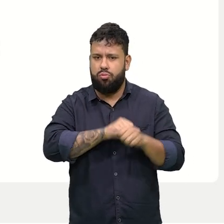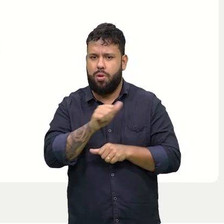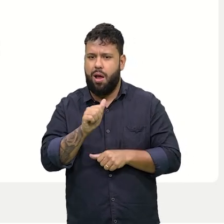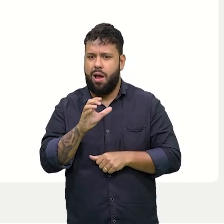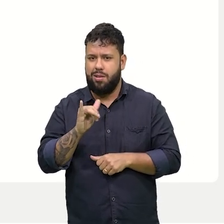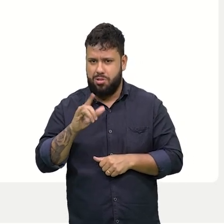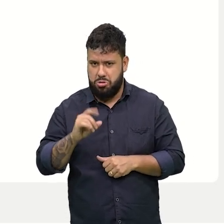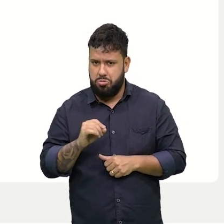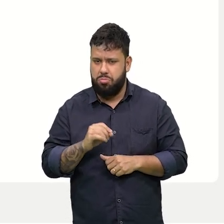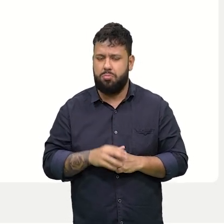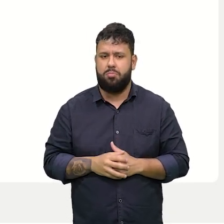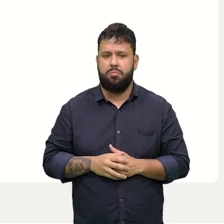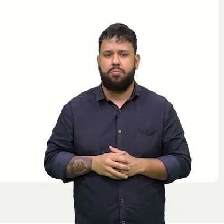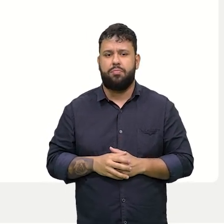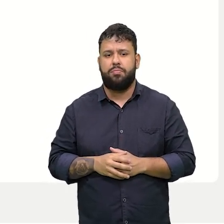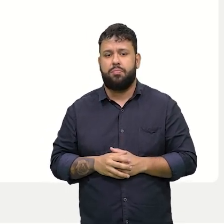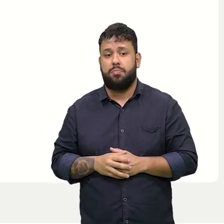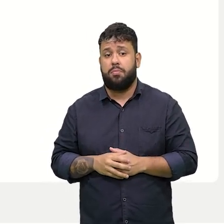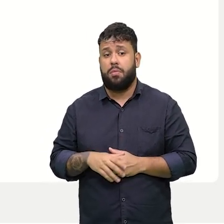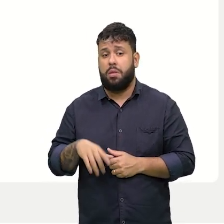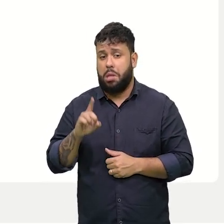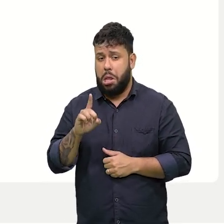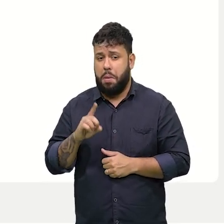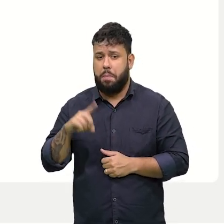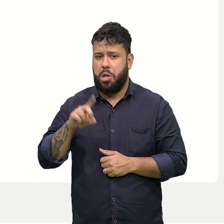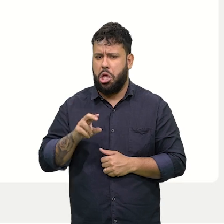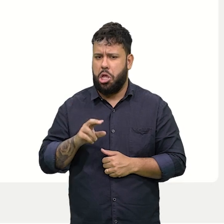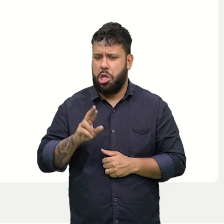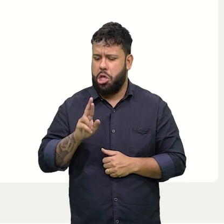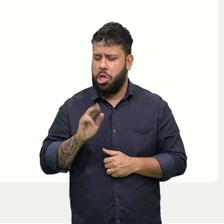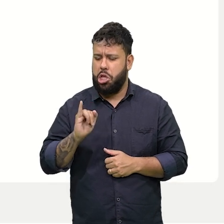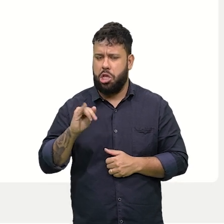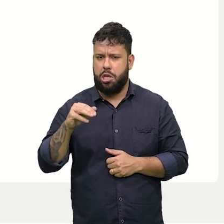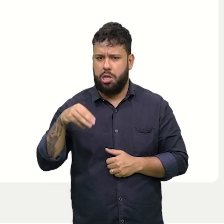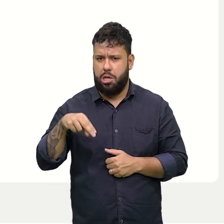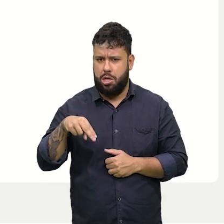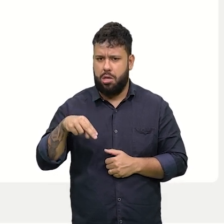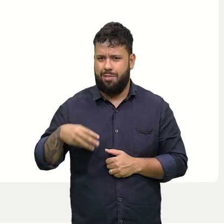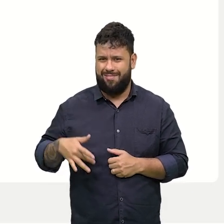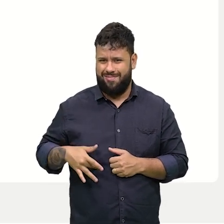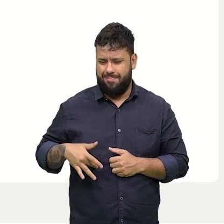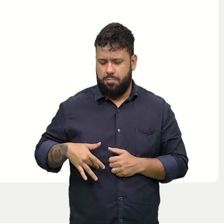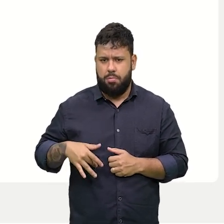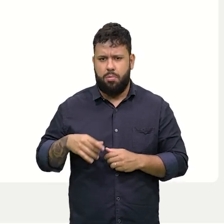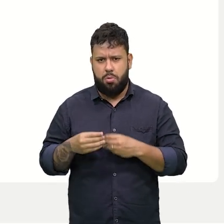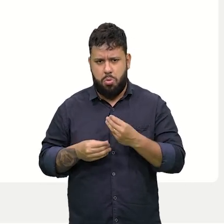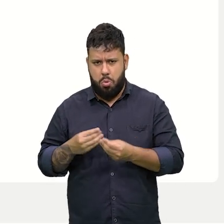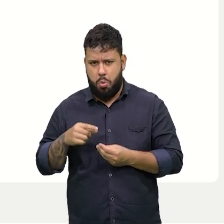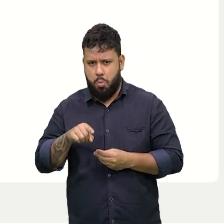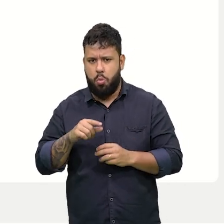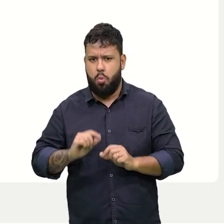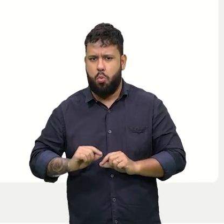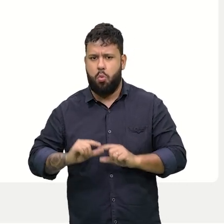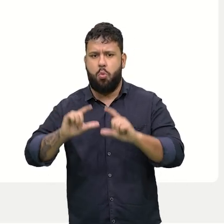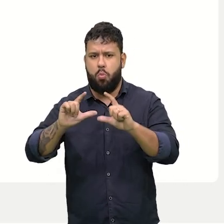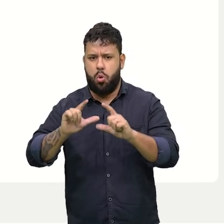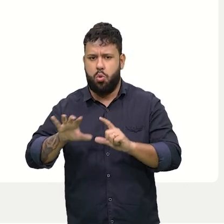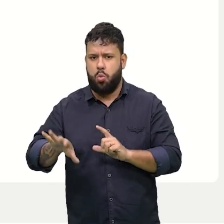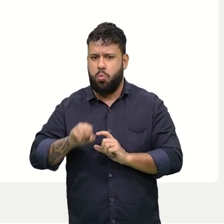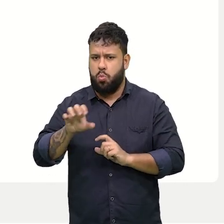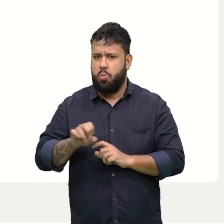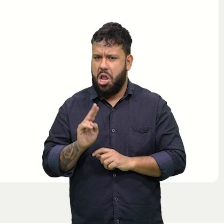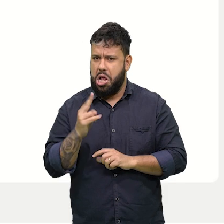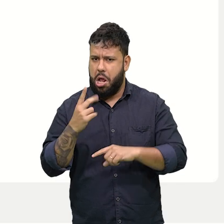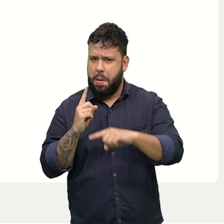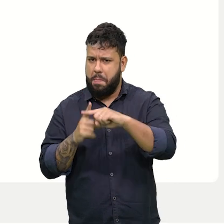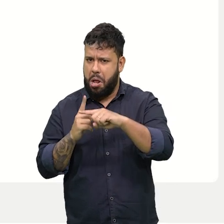ácido carbônico. Pelos rins, que aumentaram a reabsorção de íons H+, nas